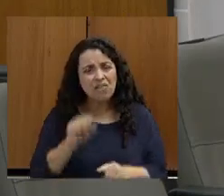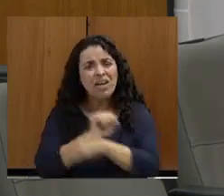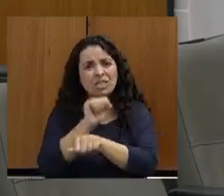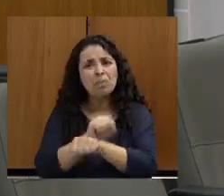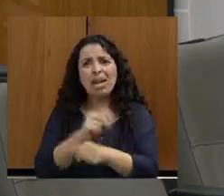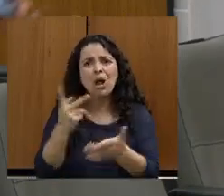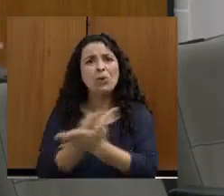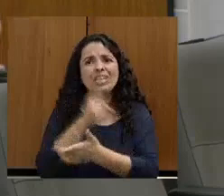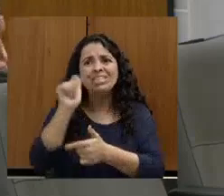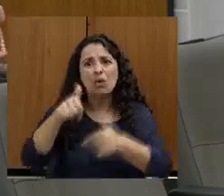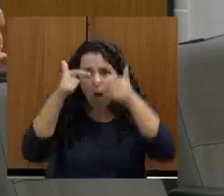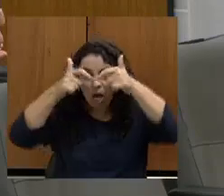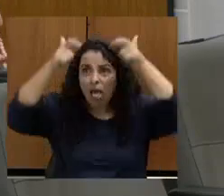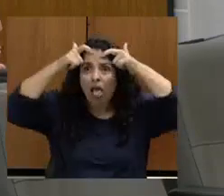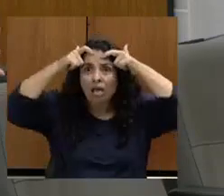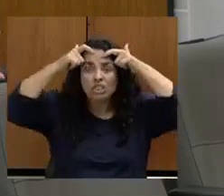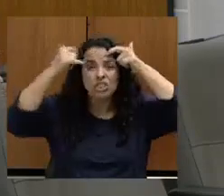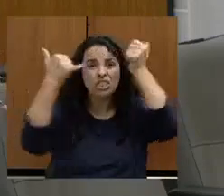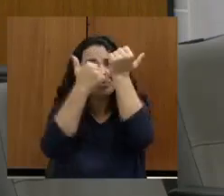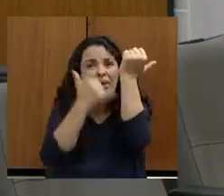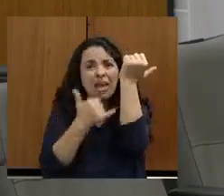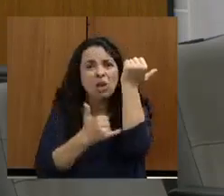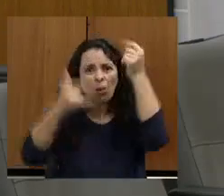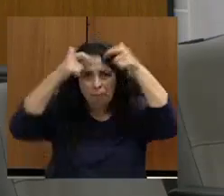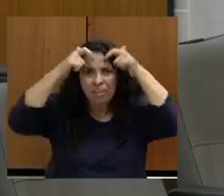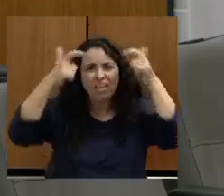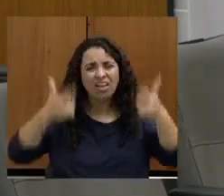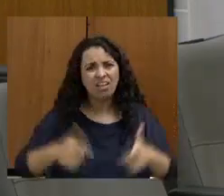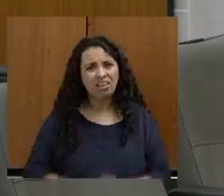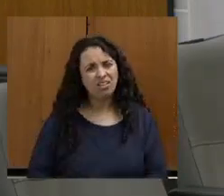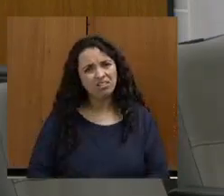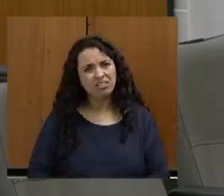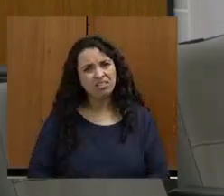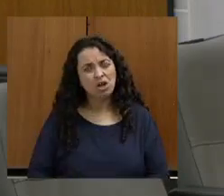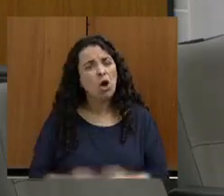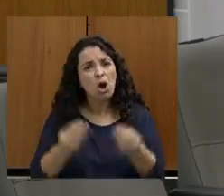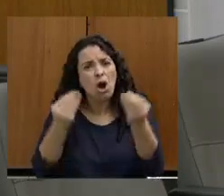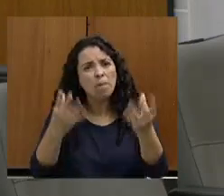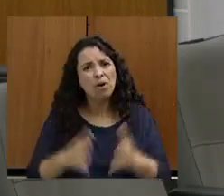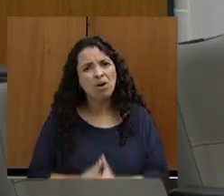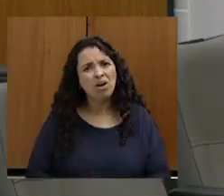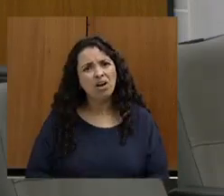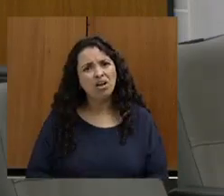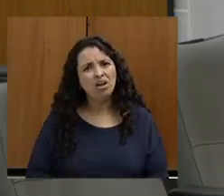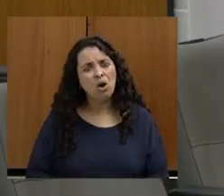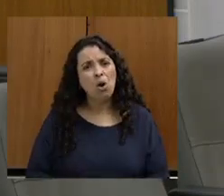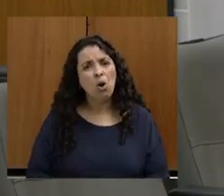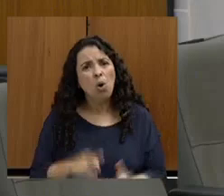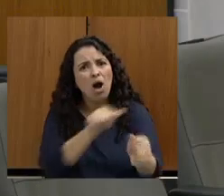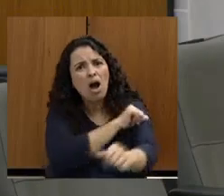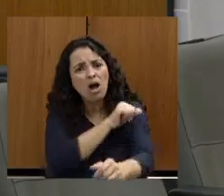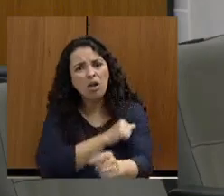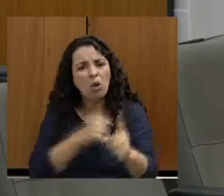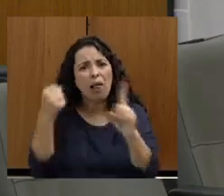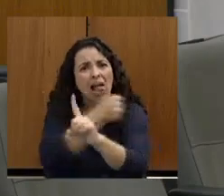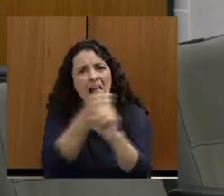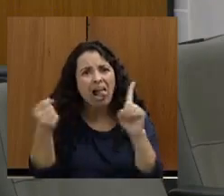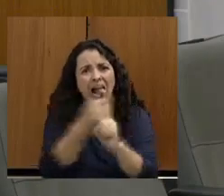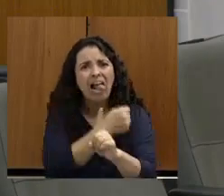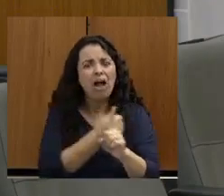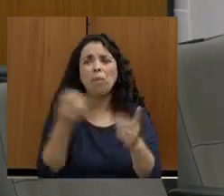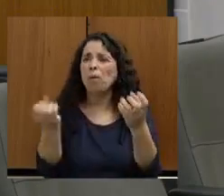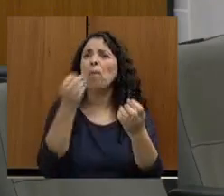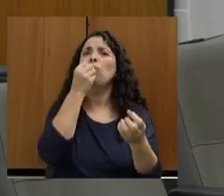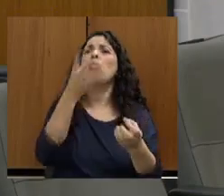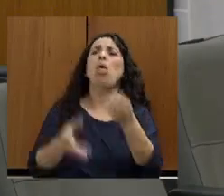Olha aqui, uma mão perfurada, um menino espancado e escarrado. Gente, tem mais do que sinal dado para